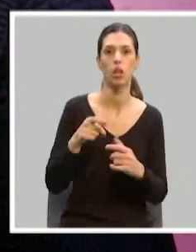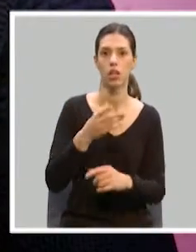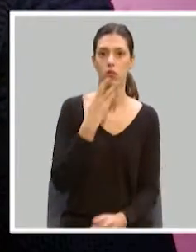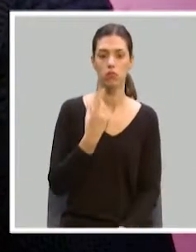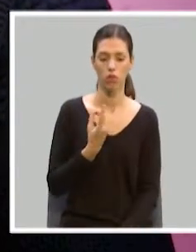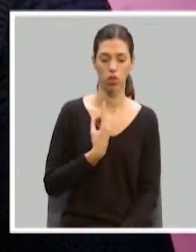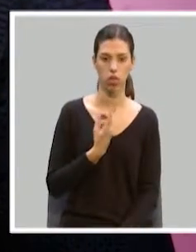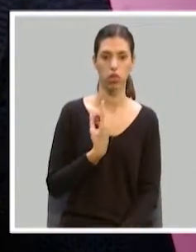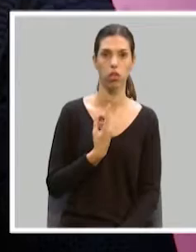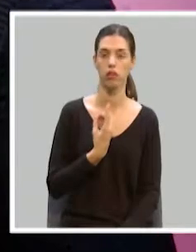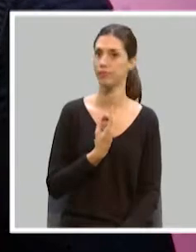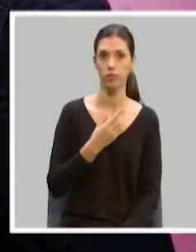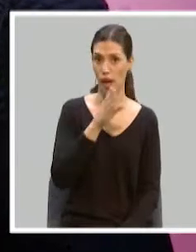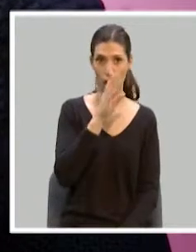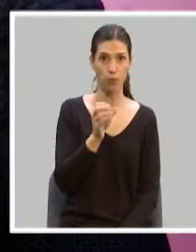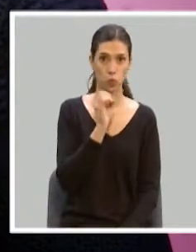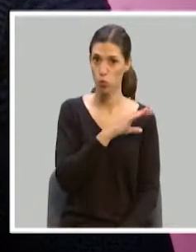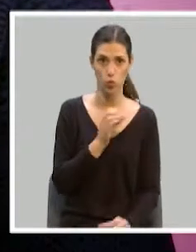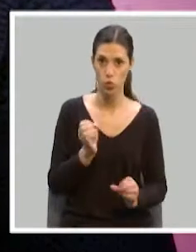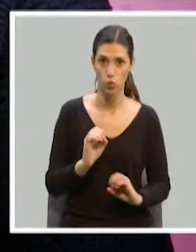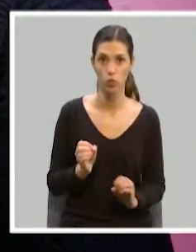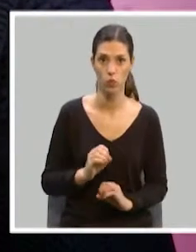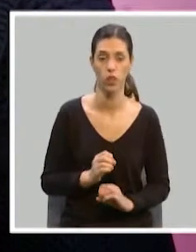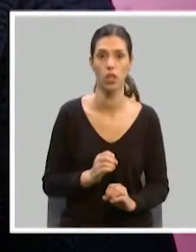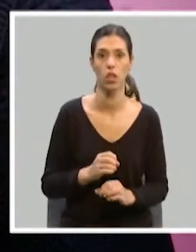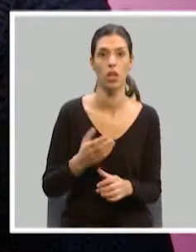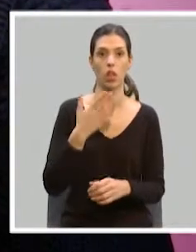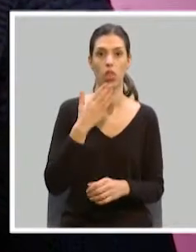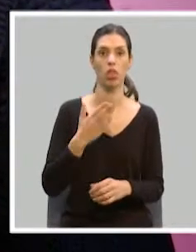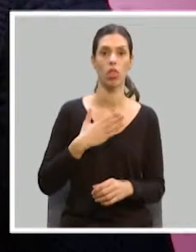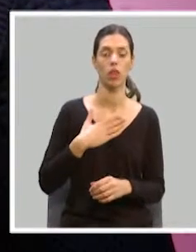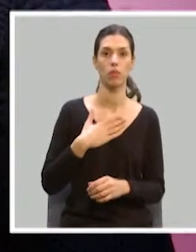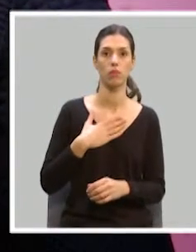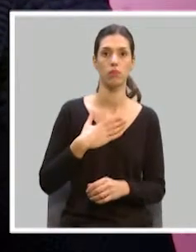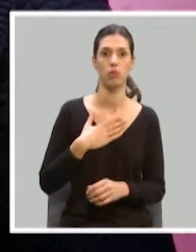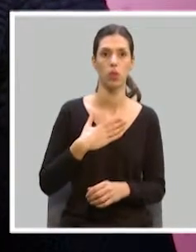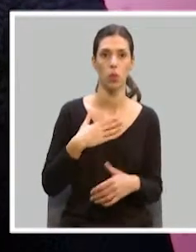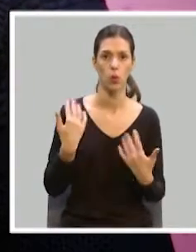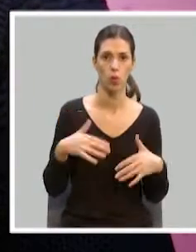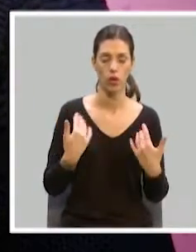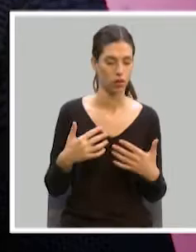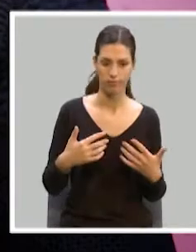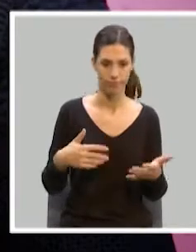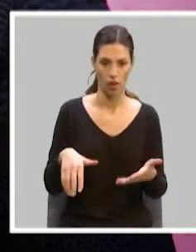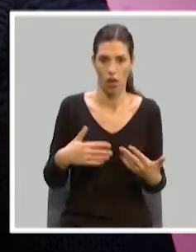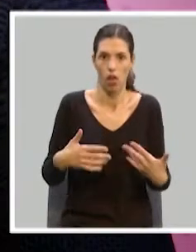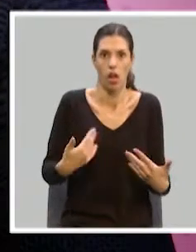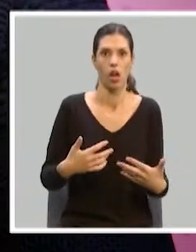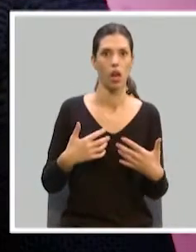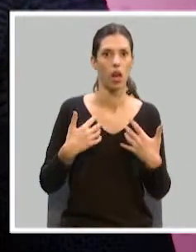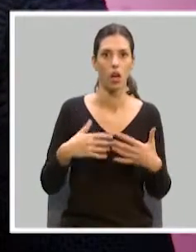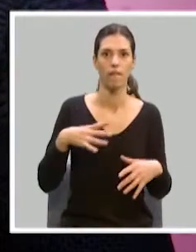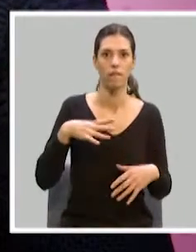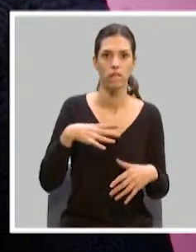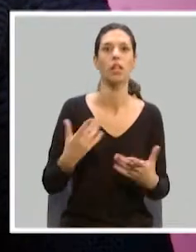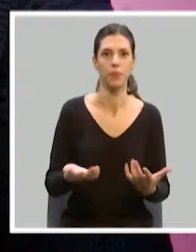logo aí foi uma solidão que eu não estava habituado e que tirou fora de pé